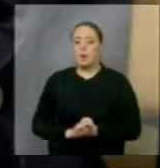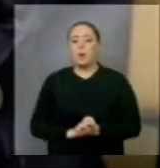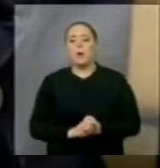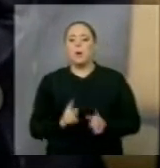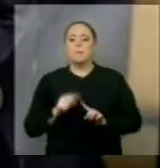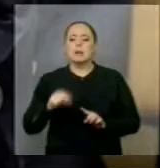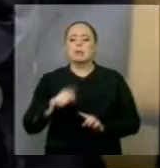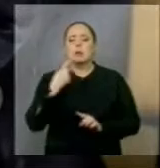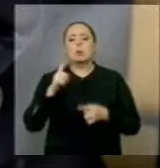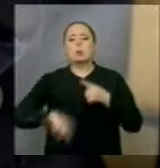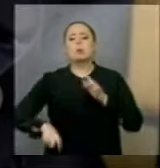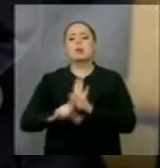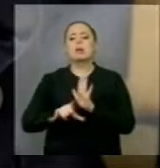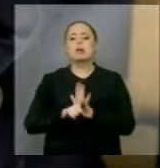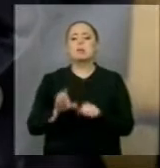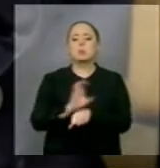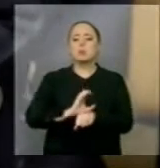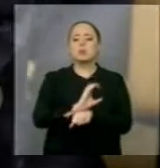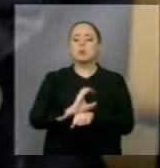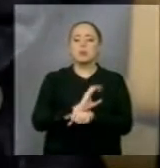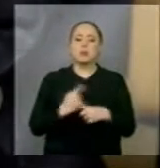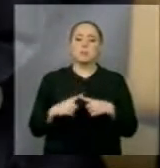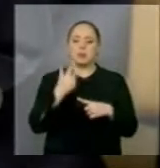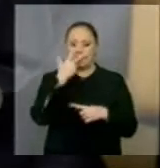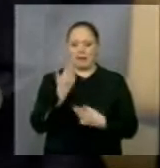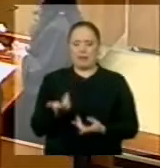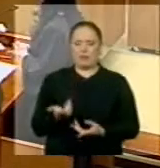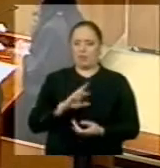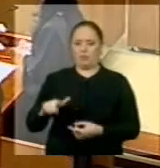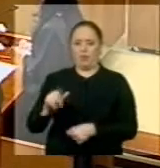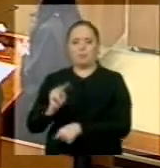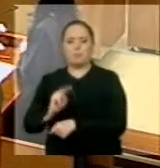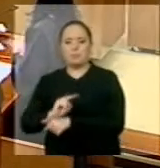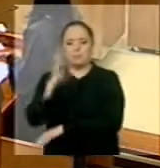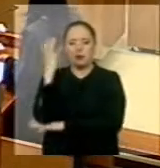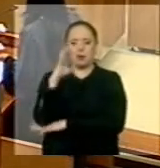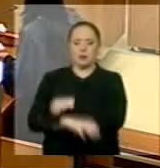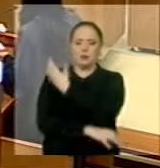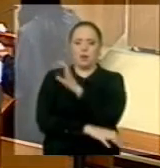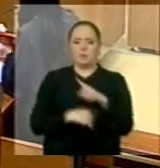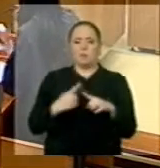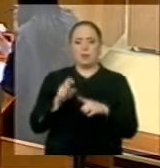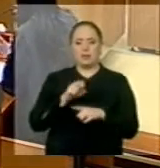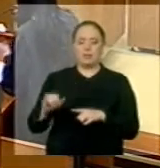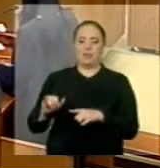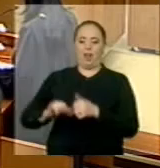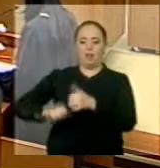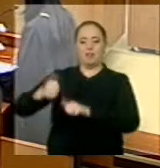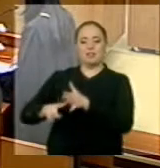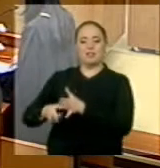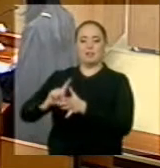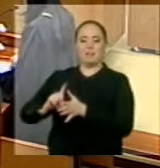seria inconstitucional, porque estaria também deixando de proteger o meio ambiente na medida em que essa vistoria prévia estaria